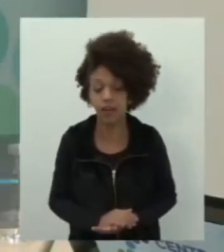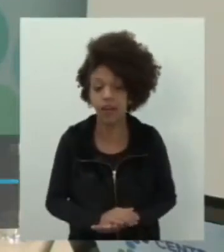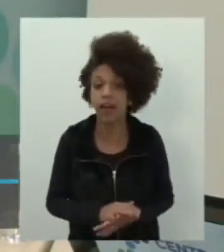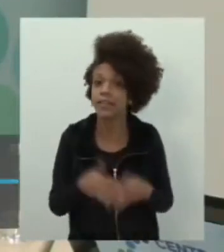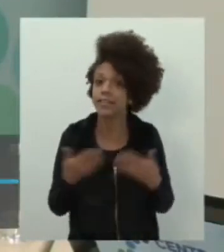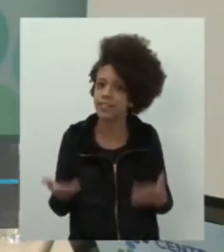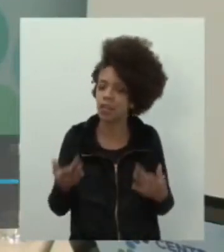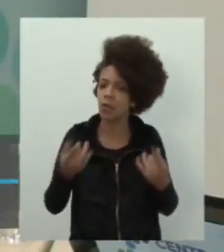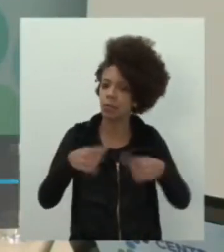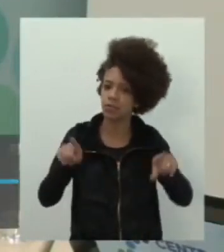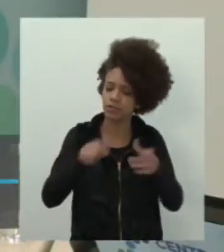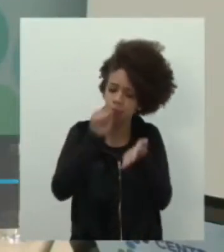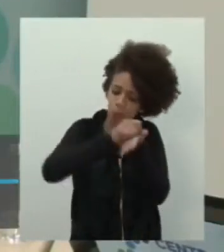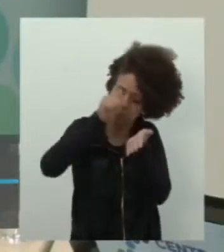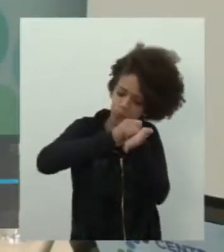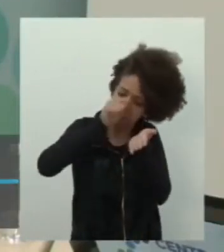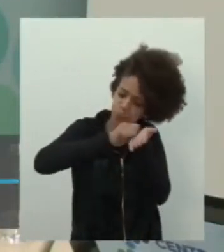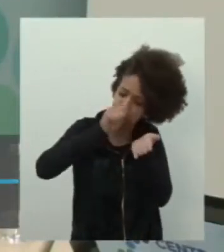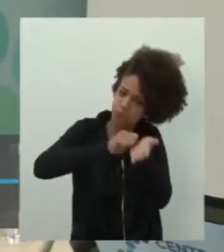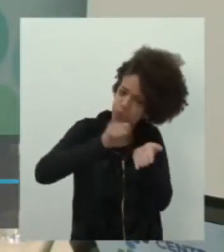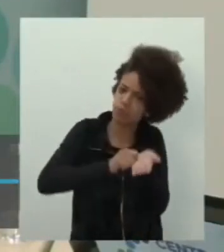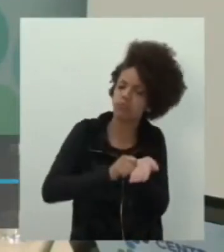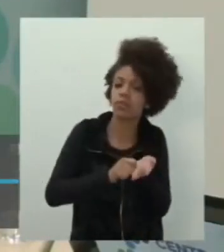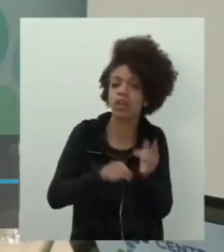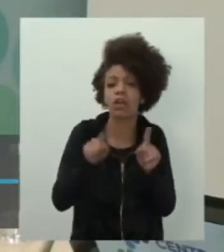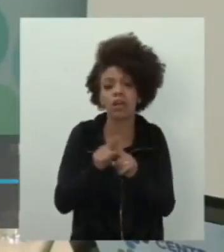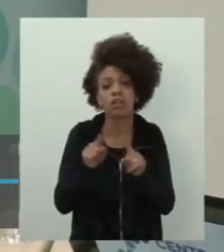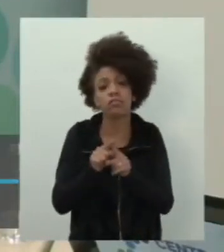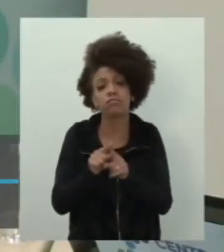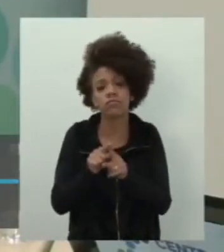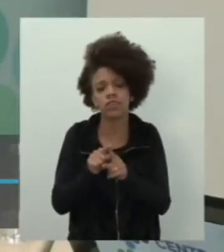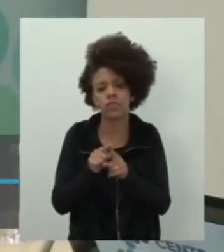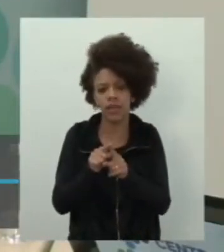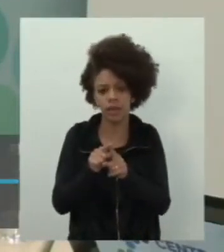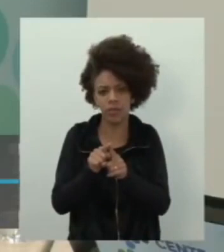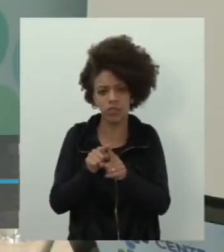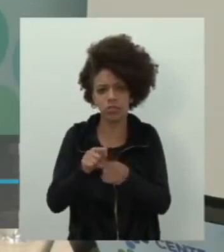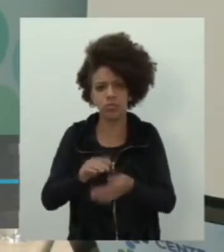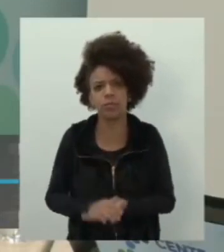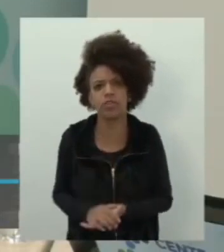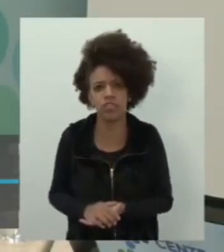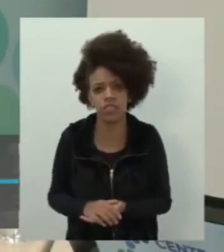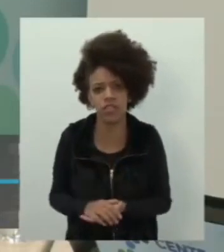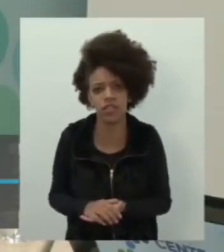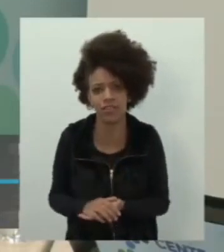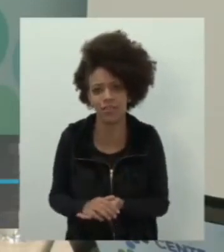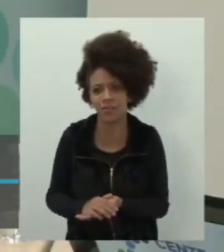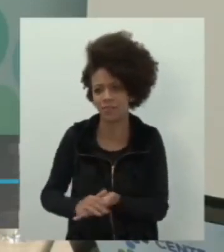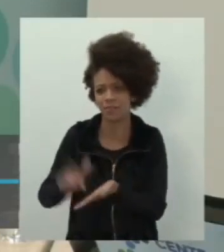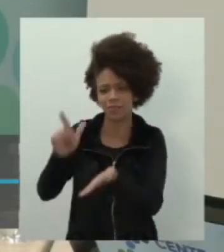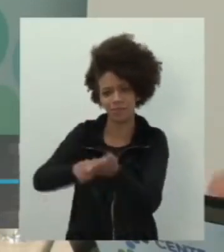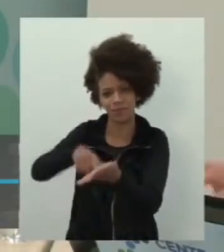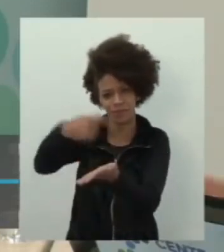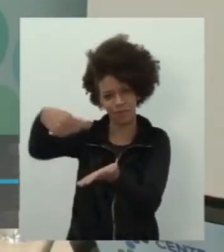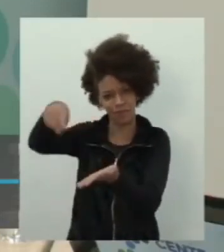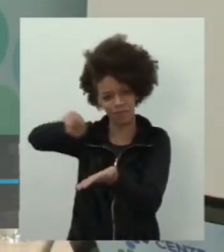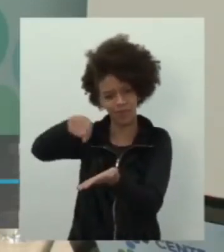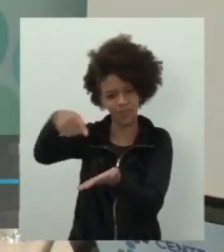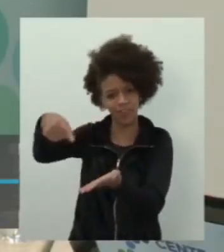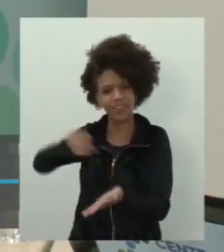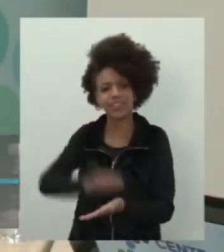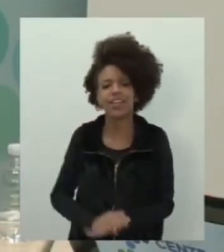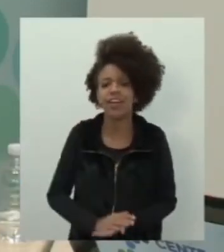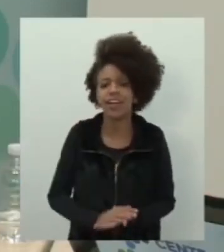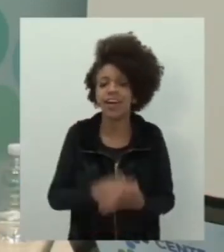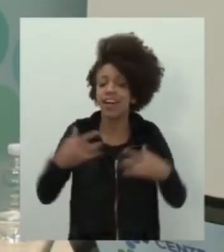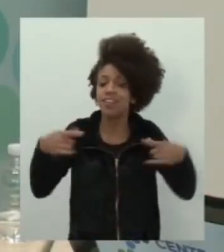à mão, e havia também as partituras musicais, para saber como essas cantigas eram, como elas eram mesmo cantadas, eram